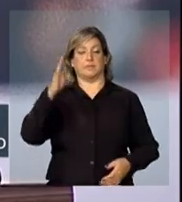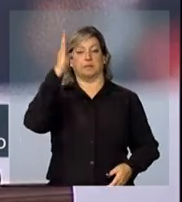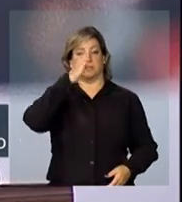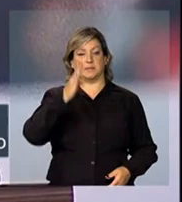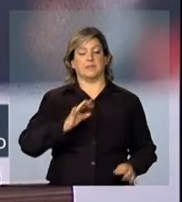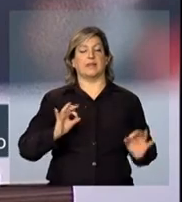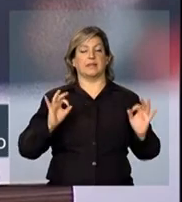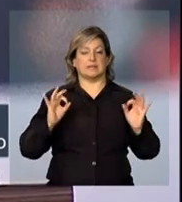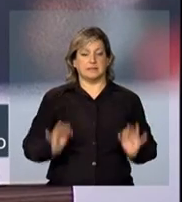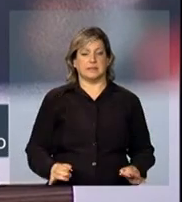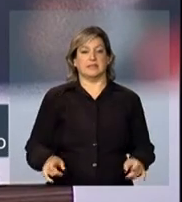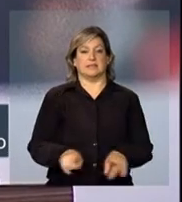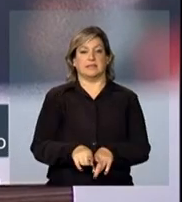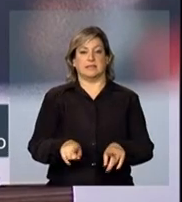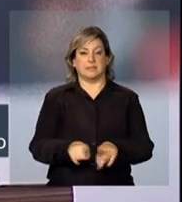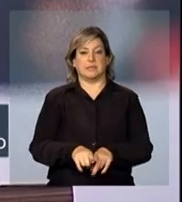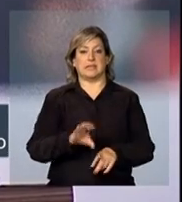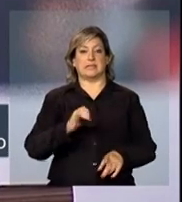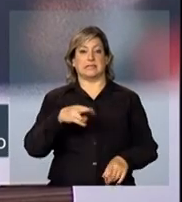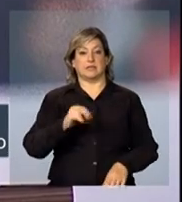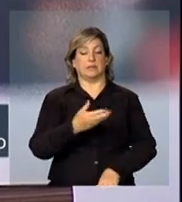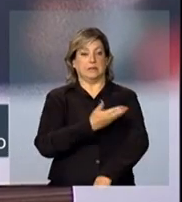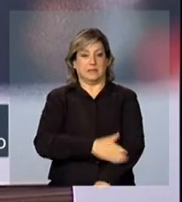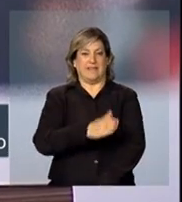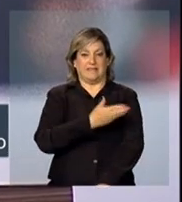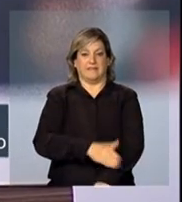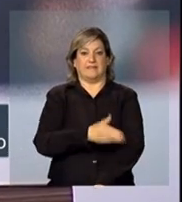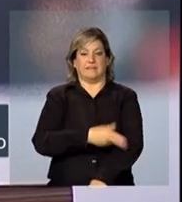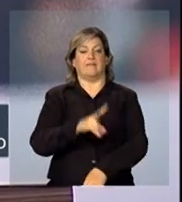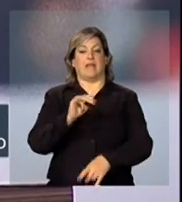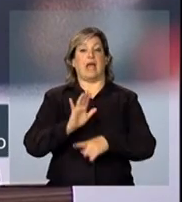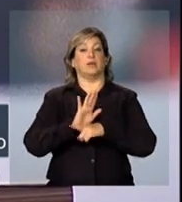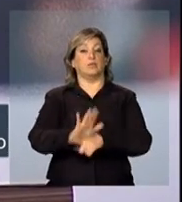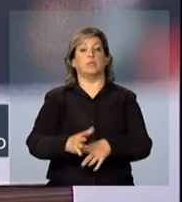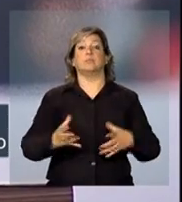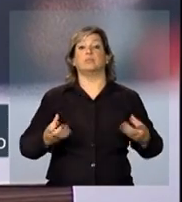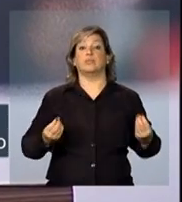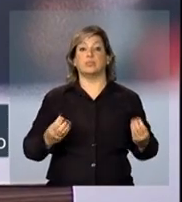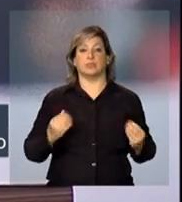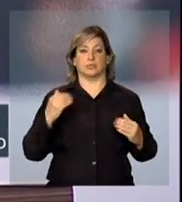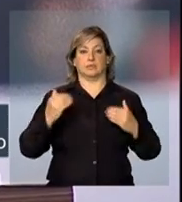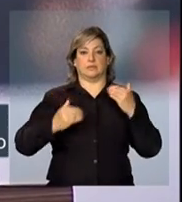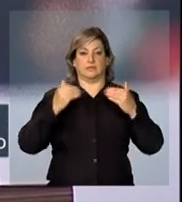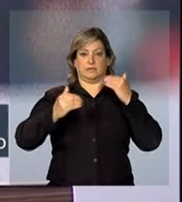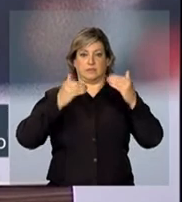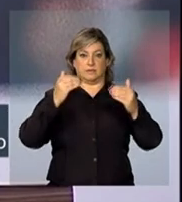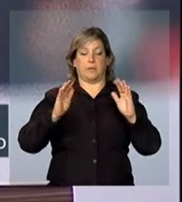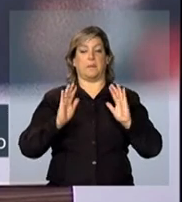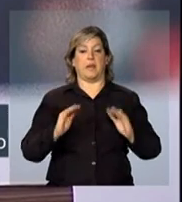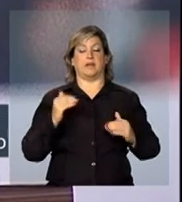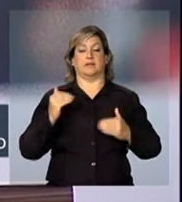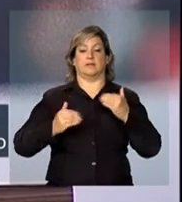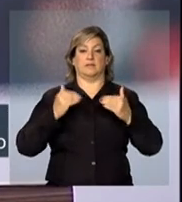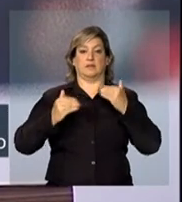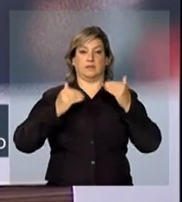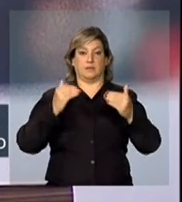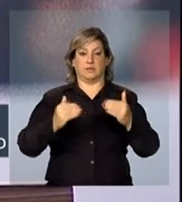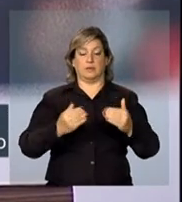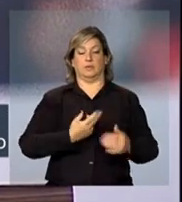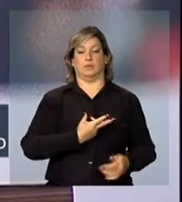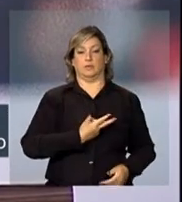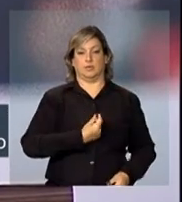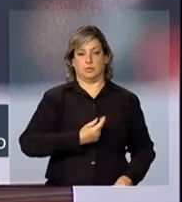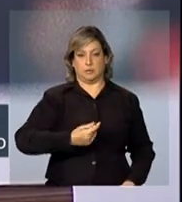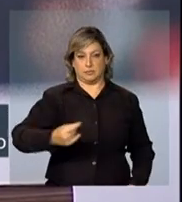certamente também o centro contribuirá e contribuirá muito para o desenvolvimento mas o desenvolvimento com